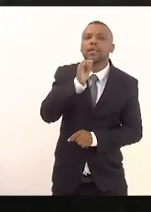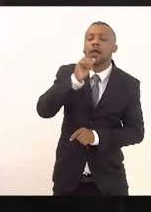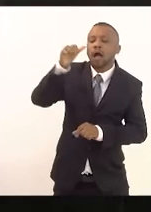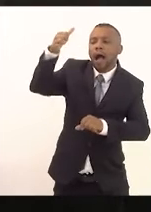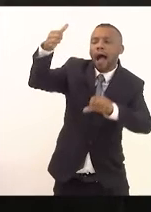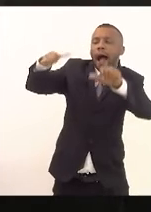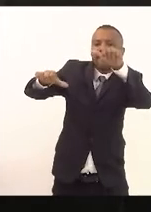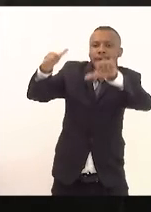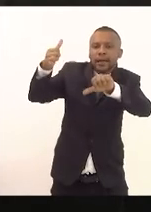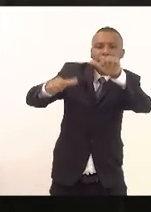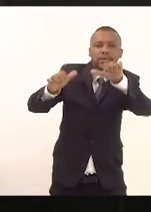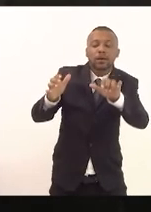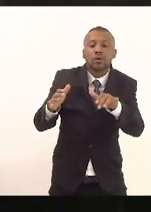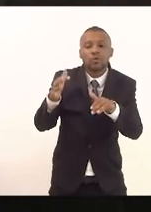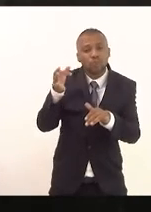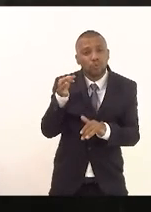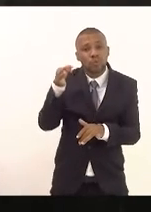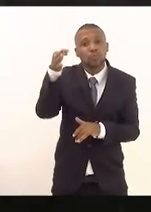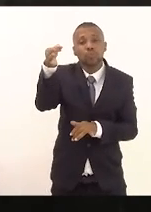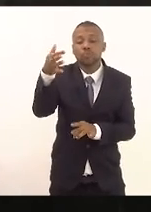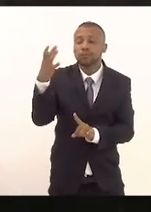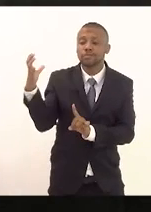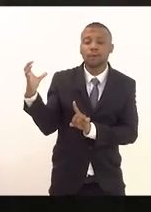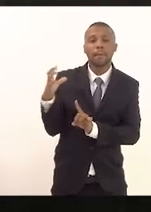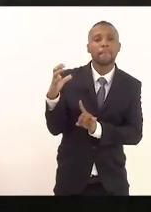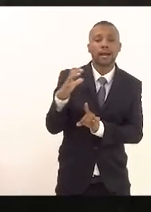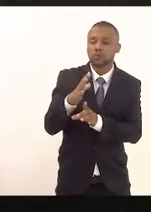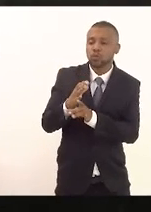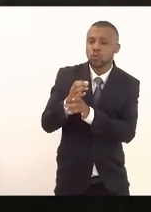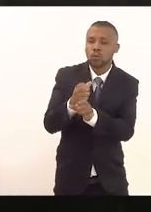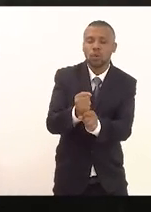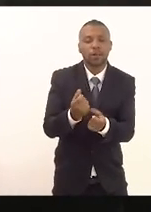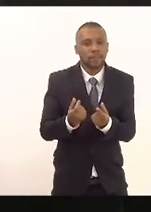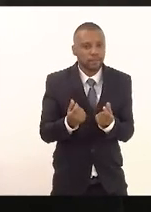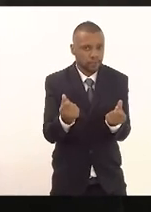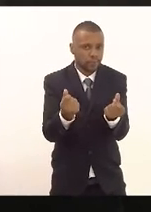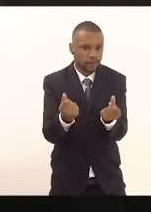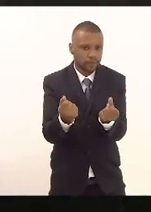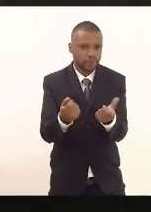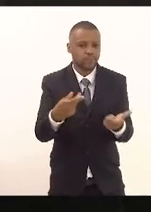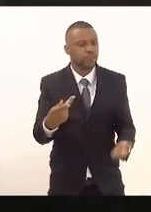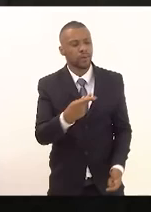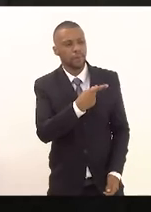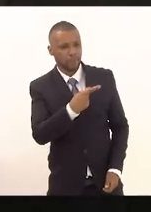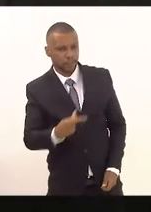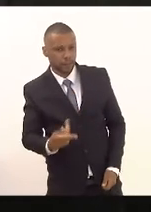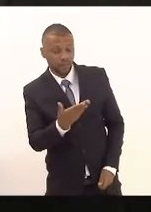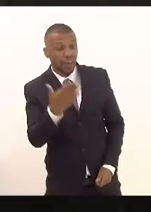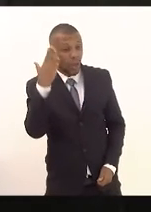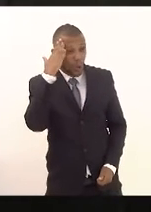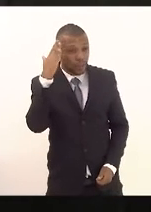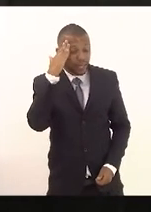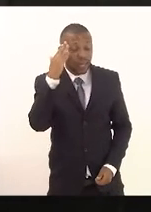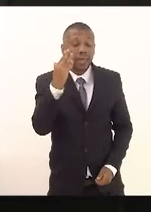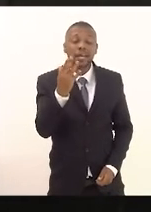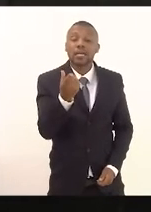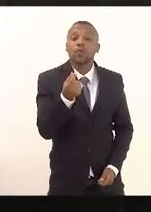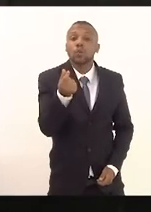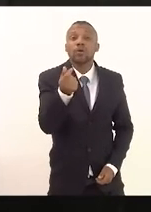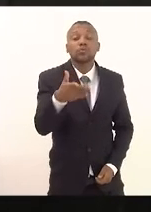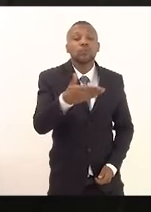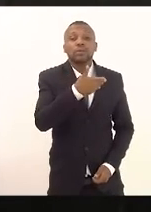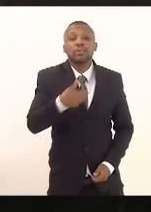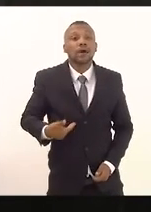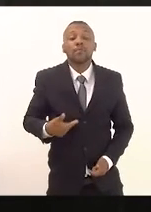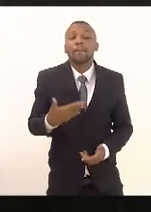impacto orçamentário-financeiro seu presente eu sei quanto o estado deixa de arrecadar com